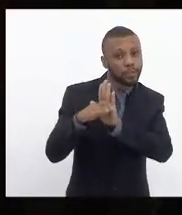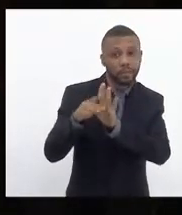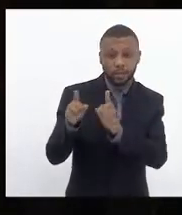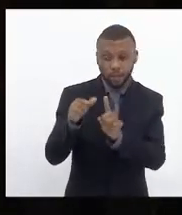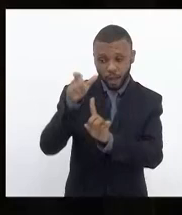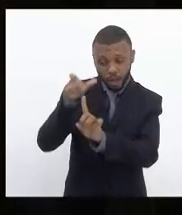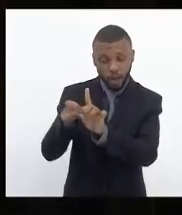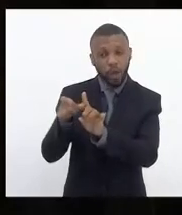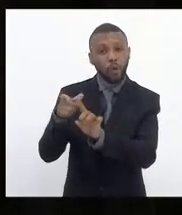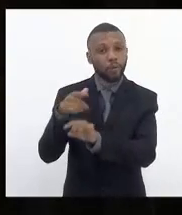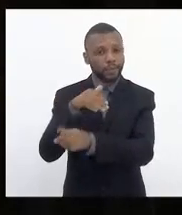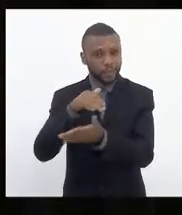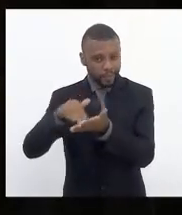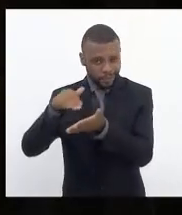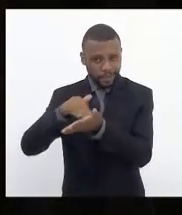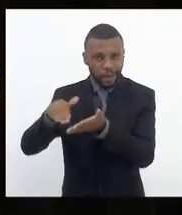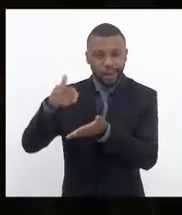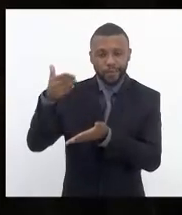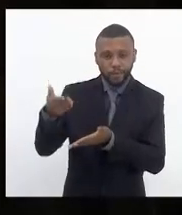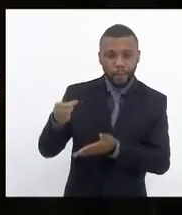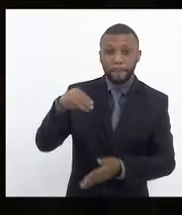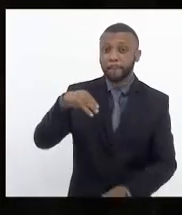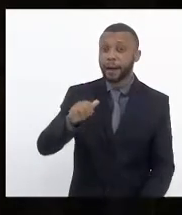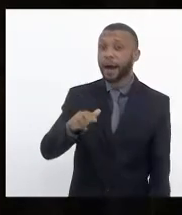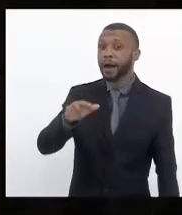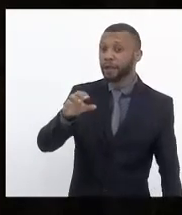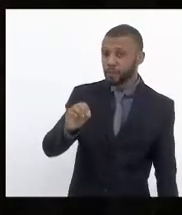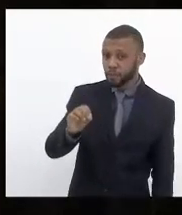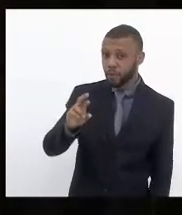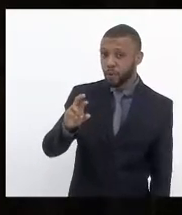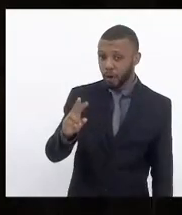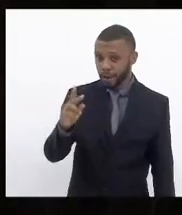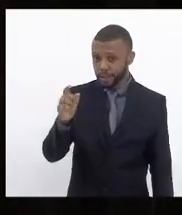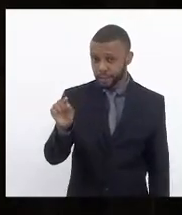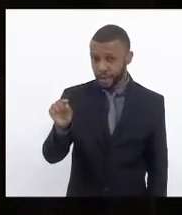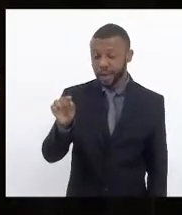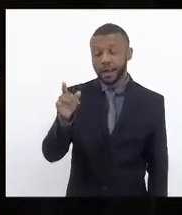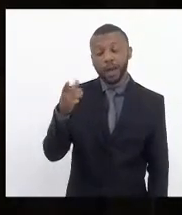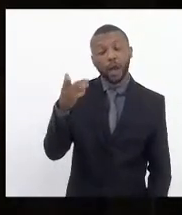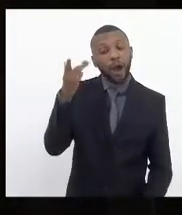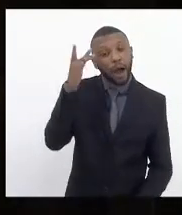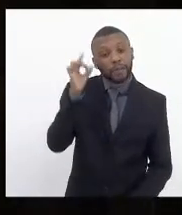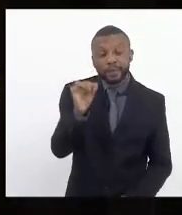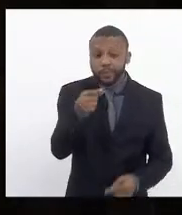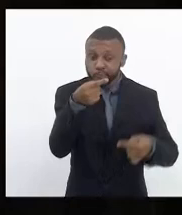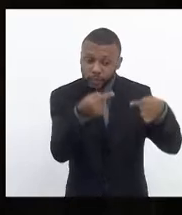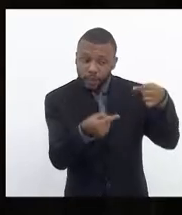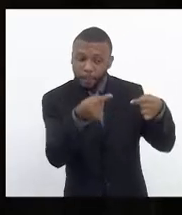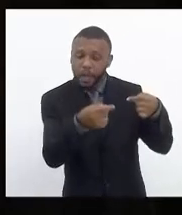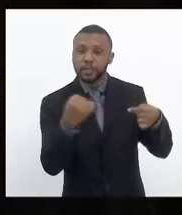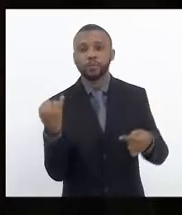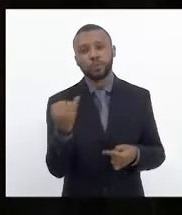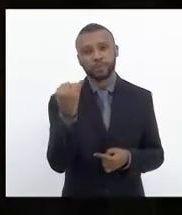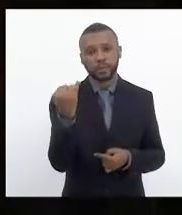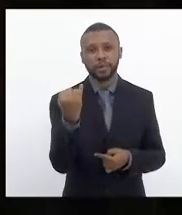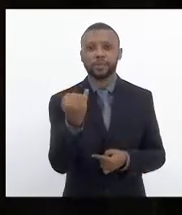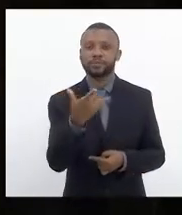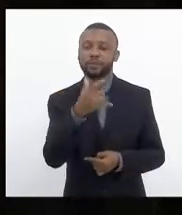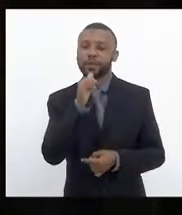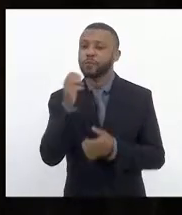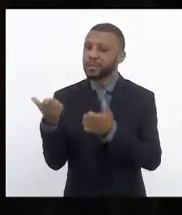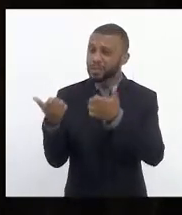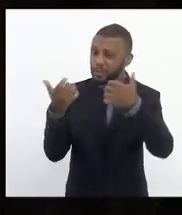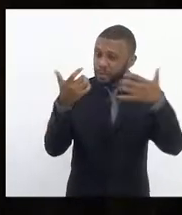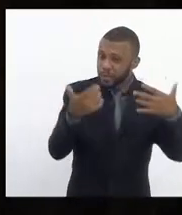entendo inclusive sem o secretário um debate importante que essa casa passou falando que a venda da